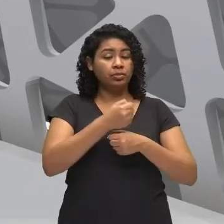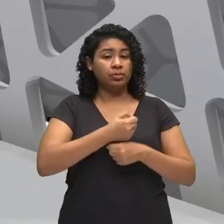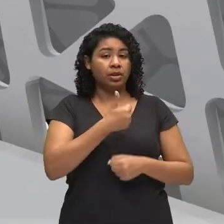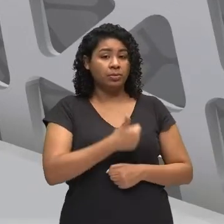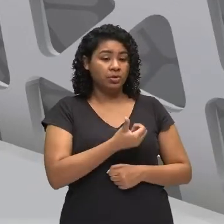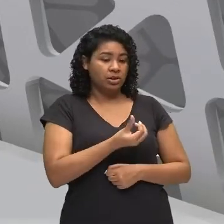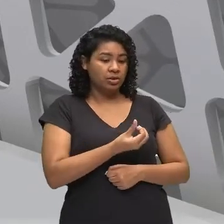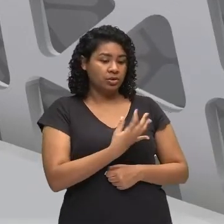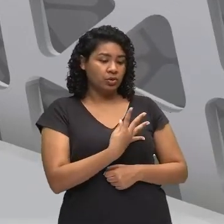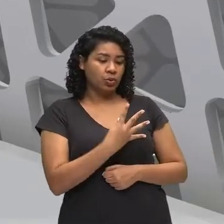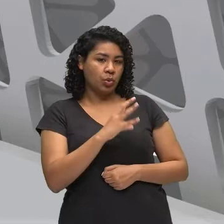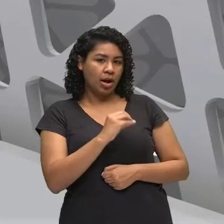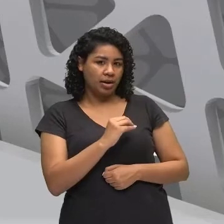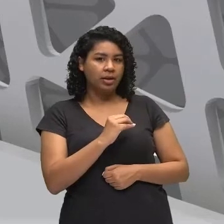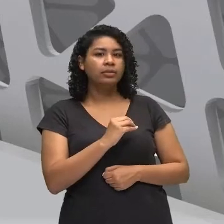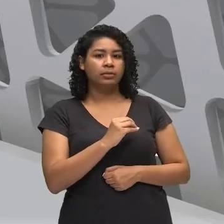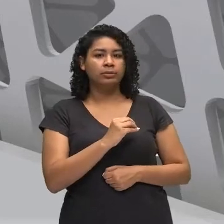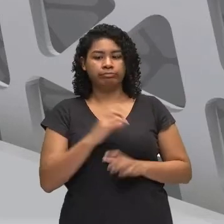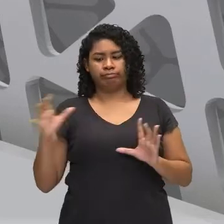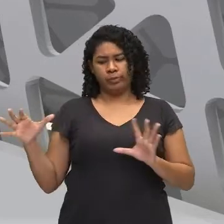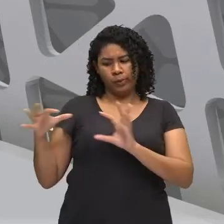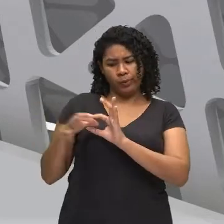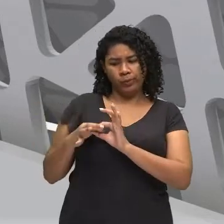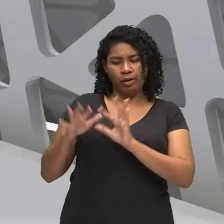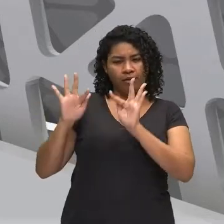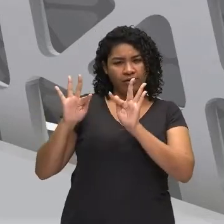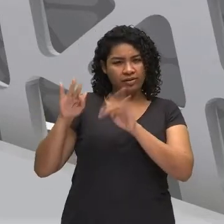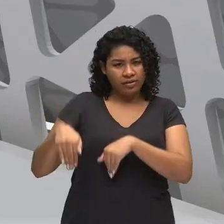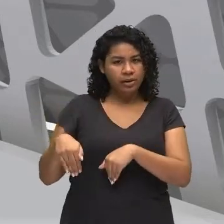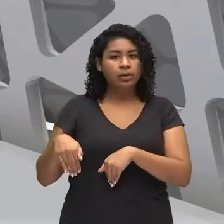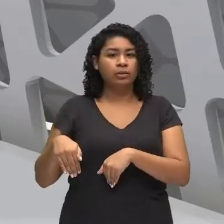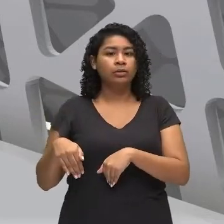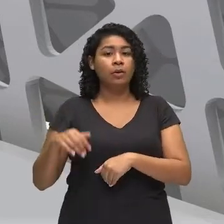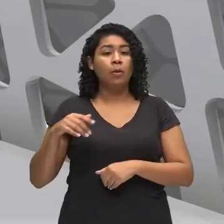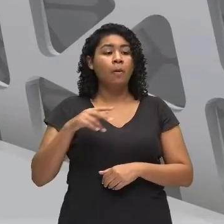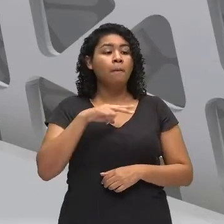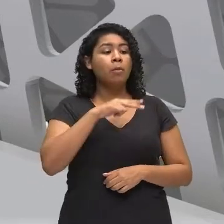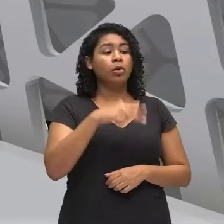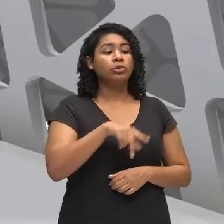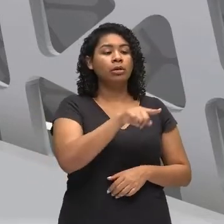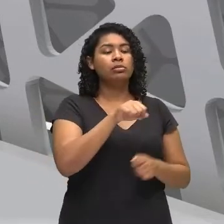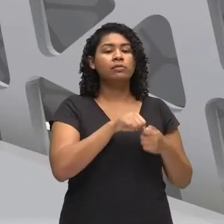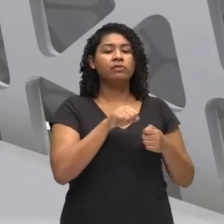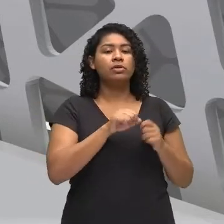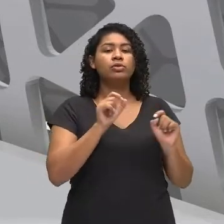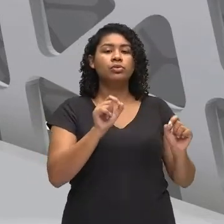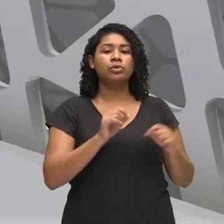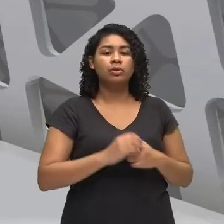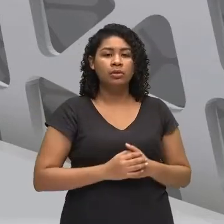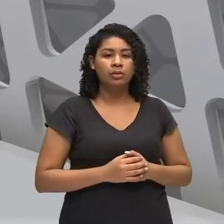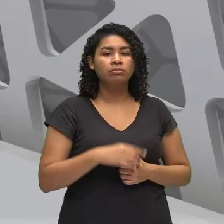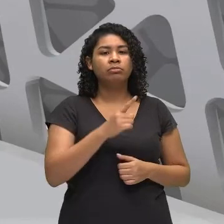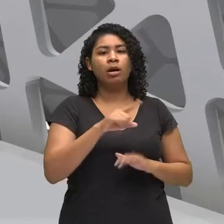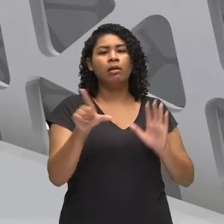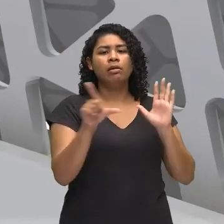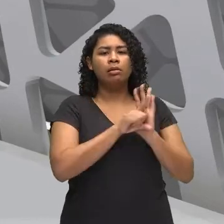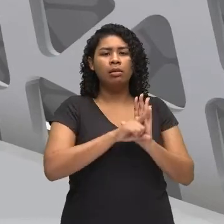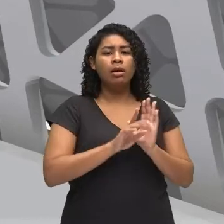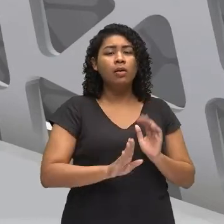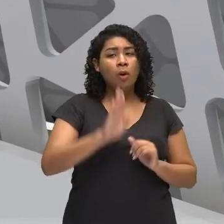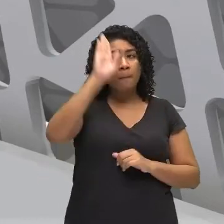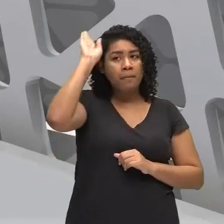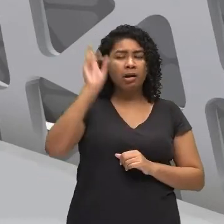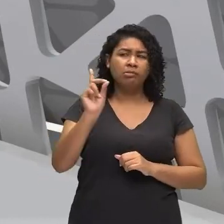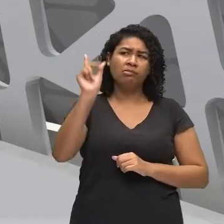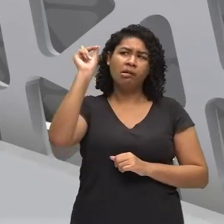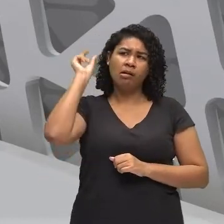quando termina a União Ibérica, adivinha o que os portugueses vão evocar? Uma antiga lei romana, a chamada